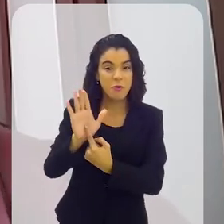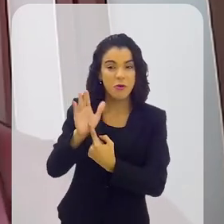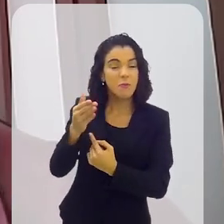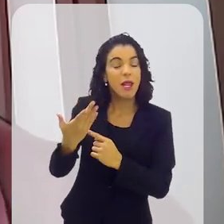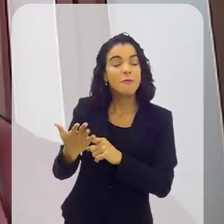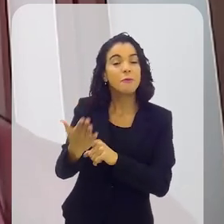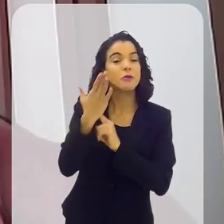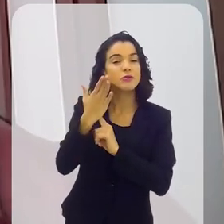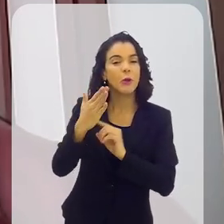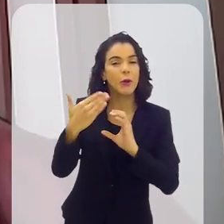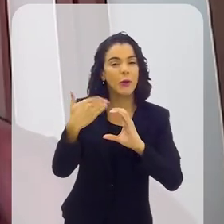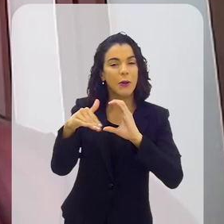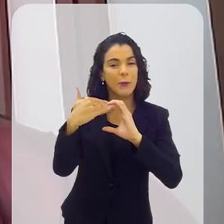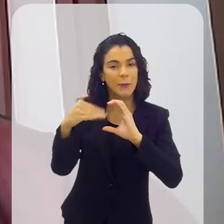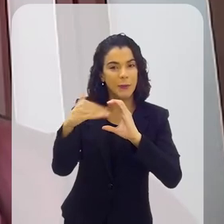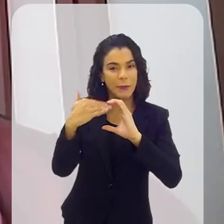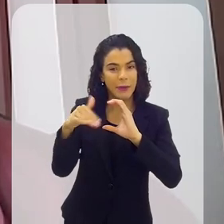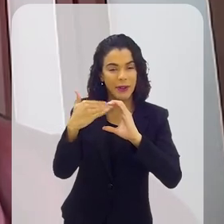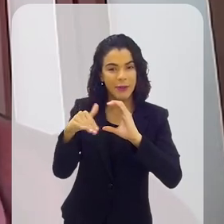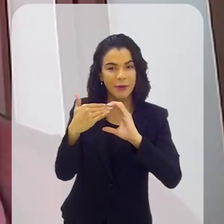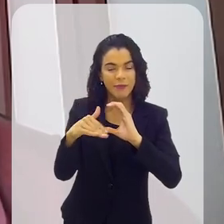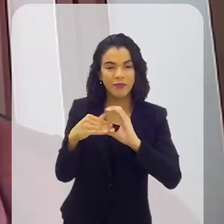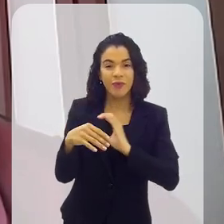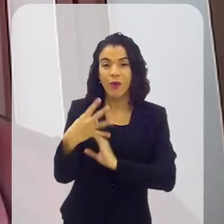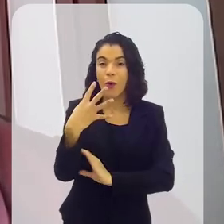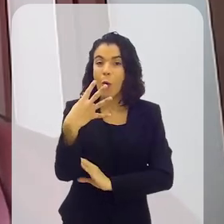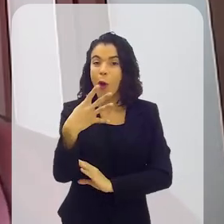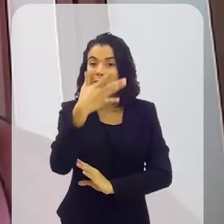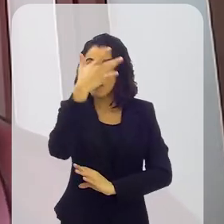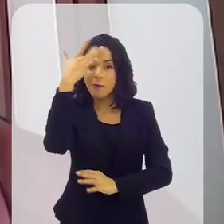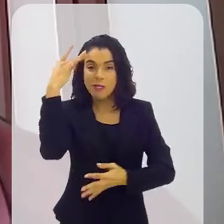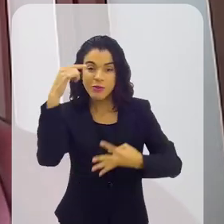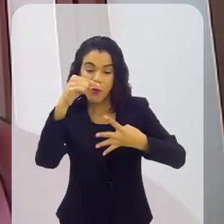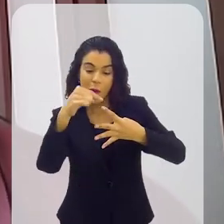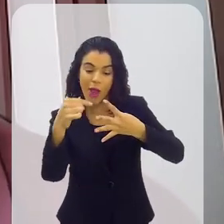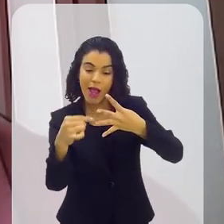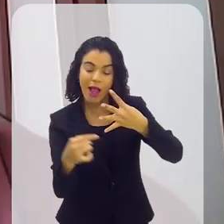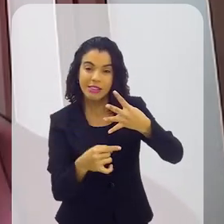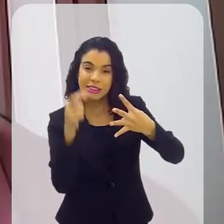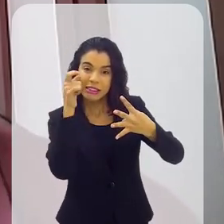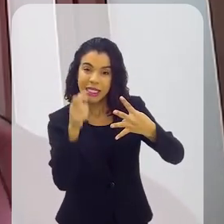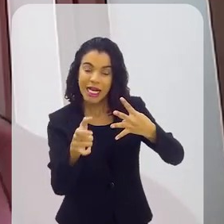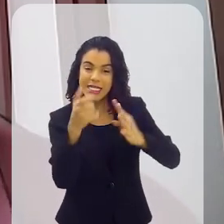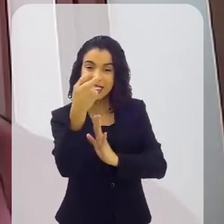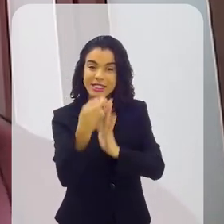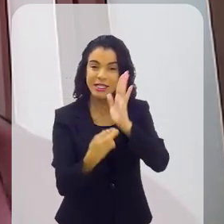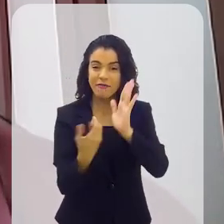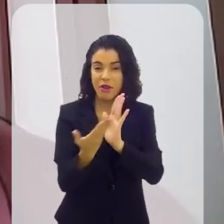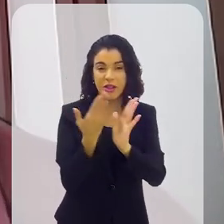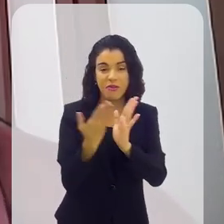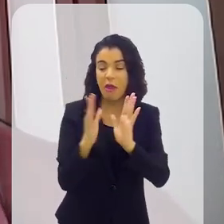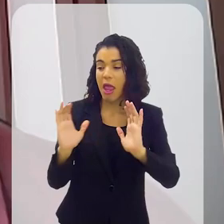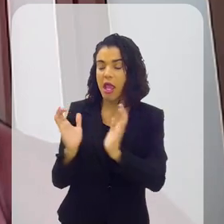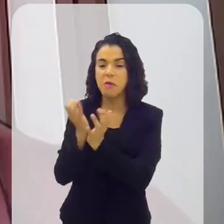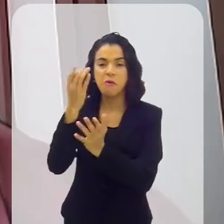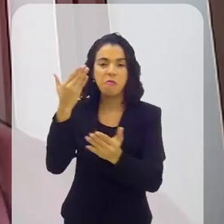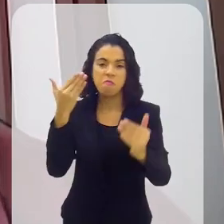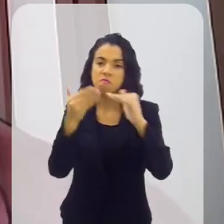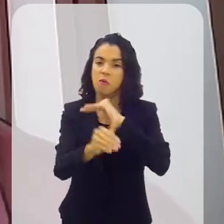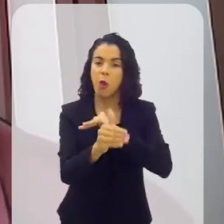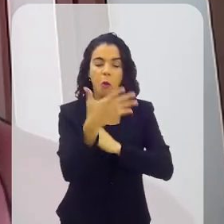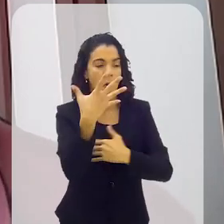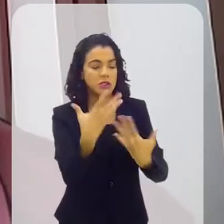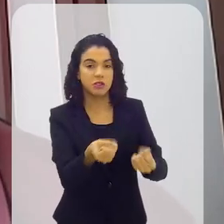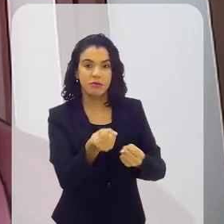ele me mostrou no e-mail dele pelo menos umas quatro pessoas que quiseram fazer o livro e o fundo não